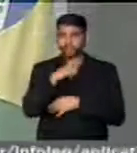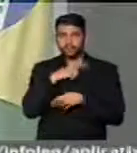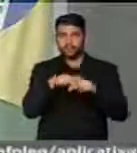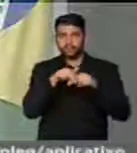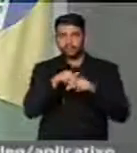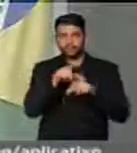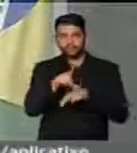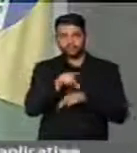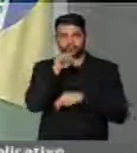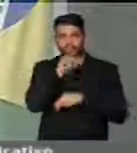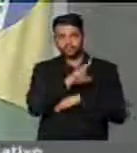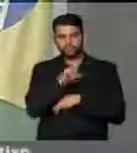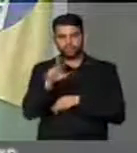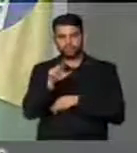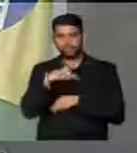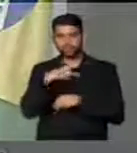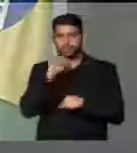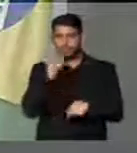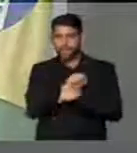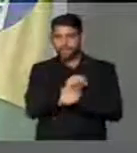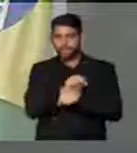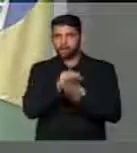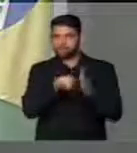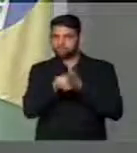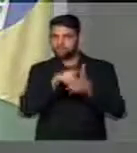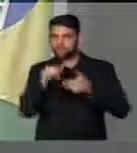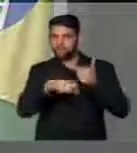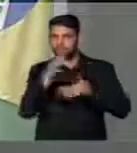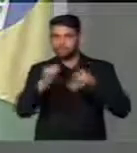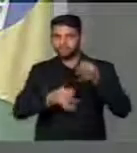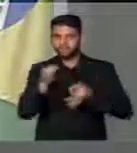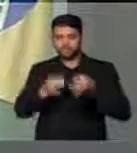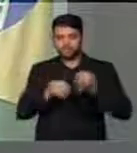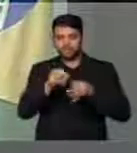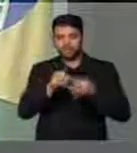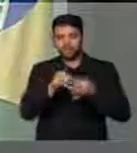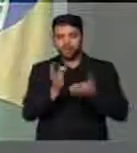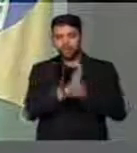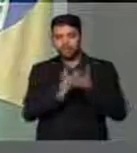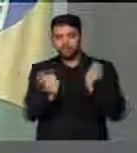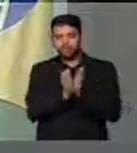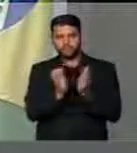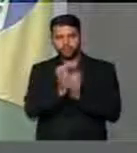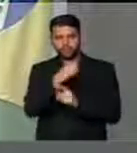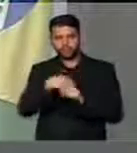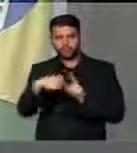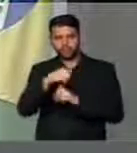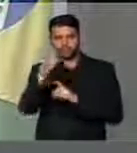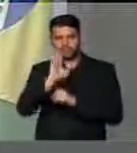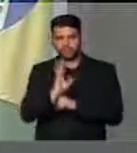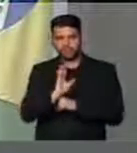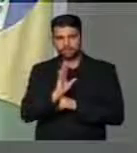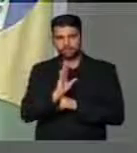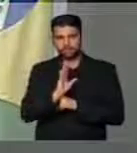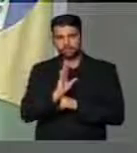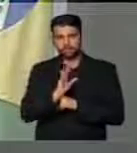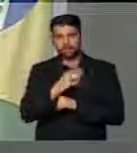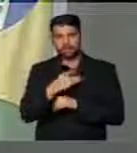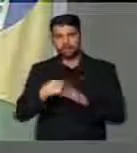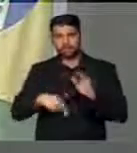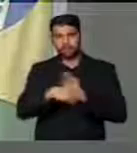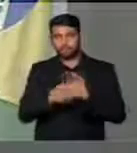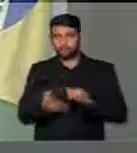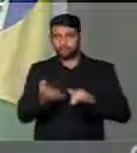esta nomeação vocês vão parar o trabalho da justiça ou o movimento da sociedade brasileira e do